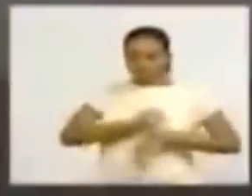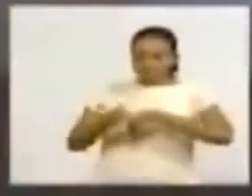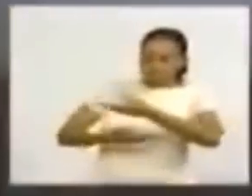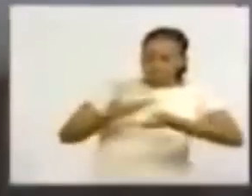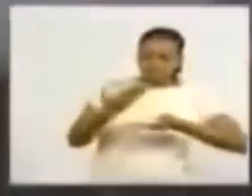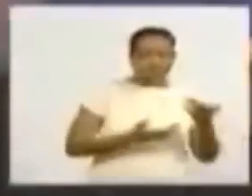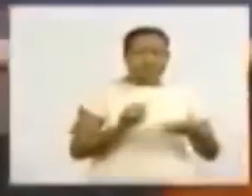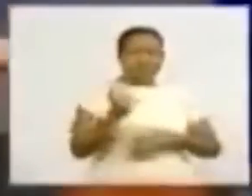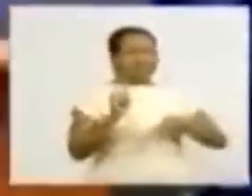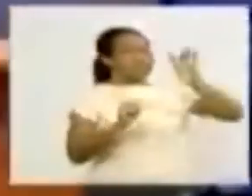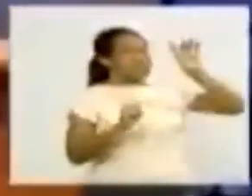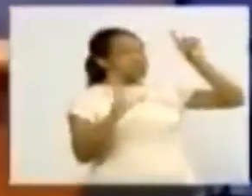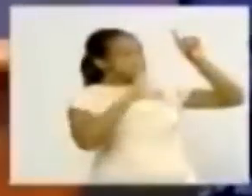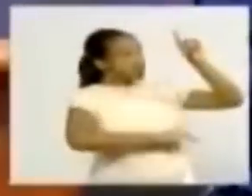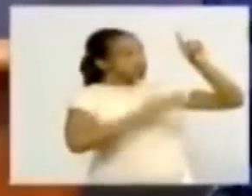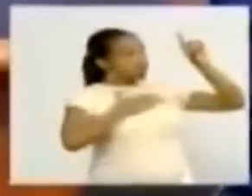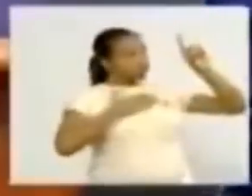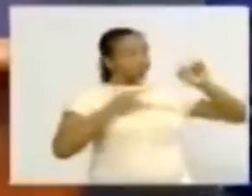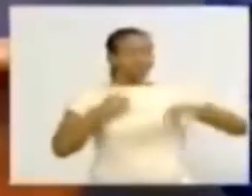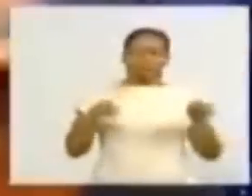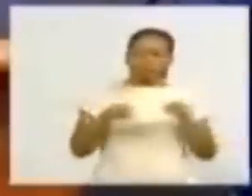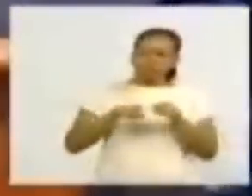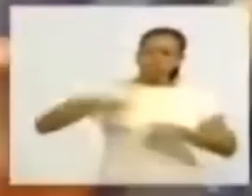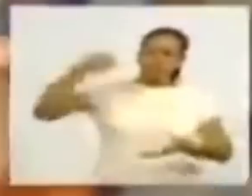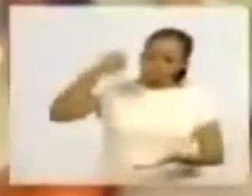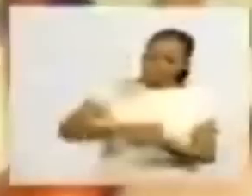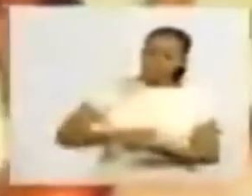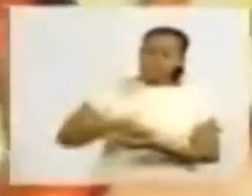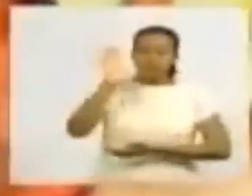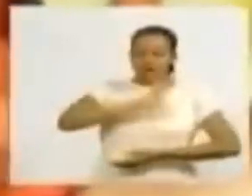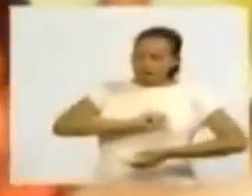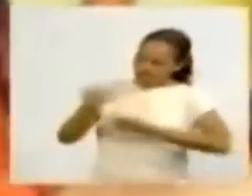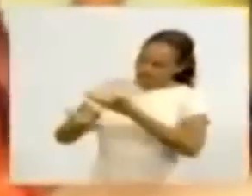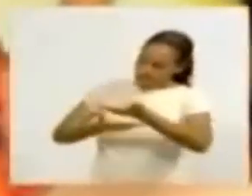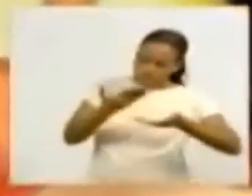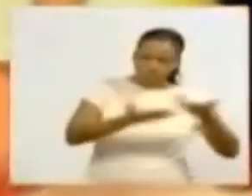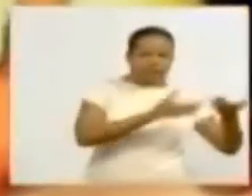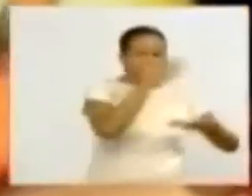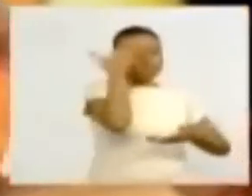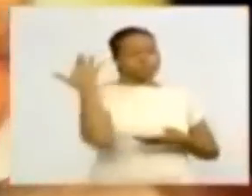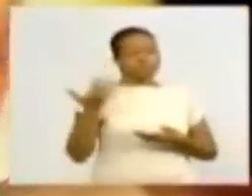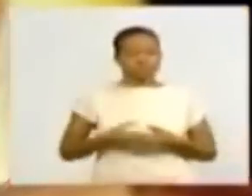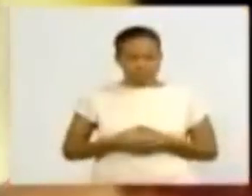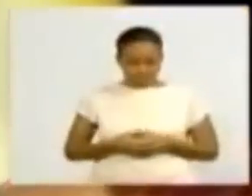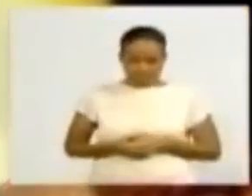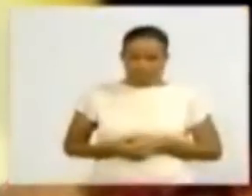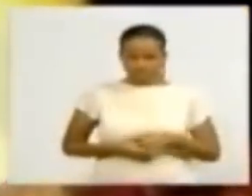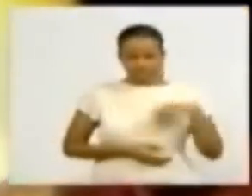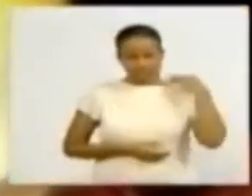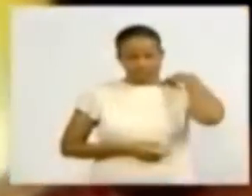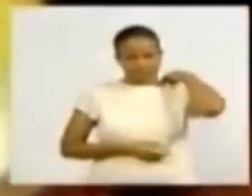Deus é misericordioso comigo, eu tenho por obrigação que ser misericordioso com aqueles que estão do meu